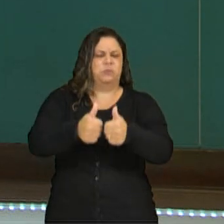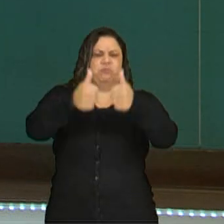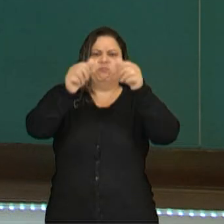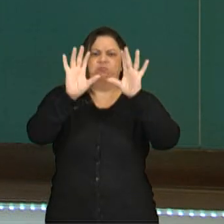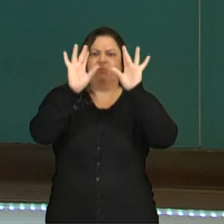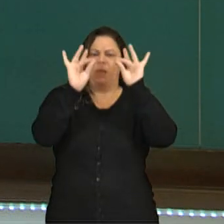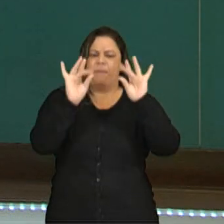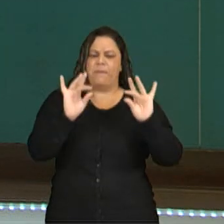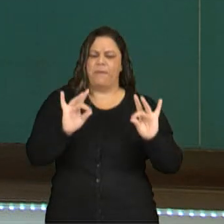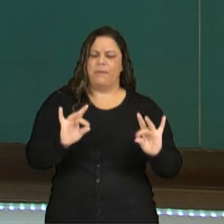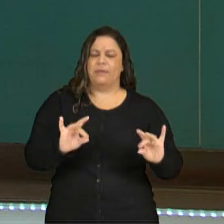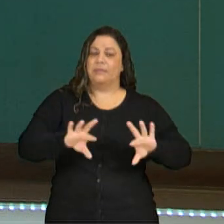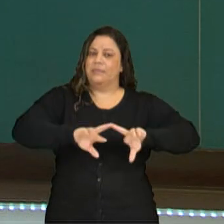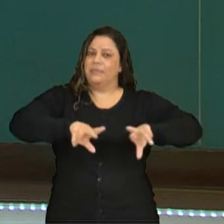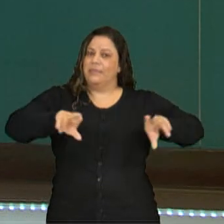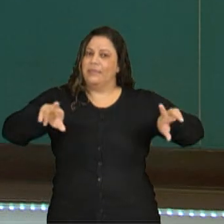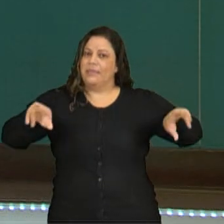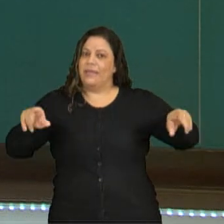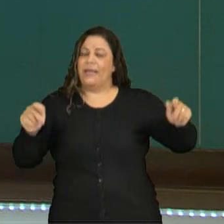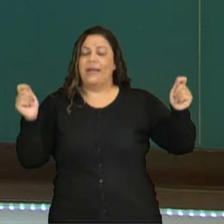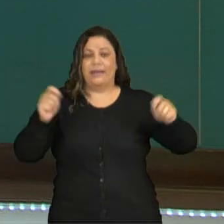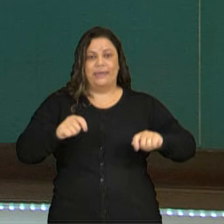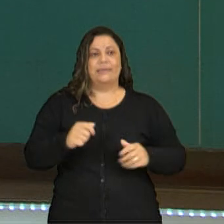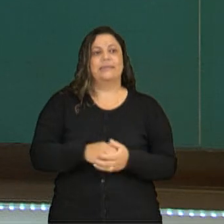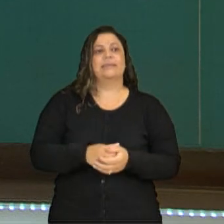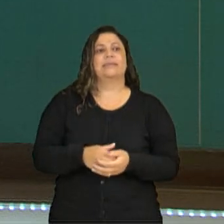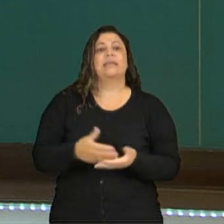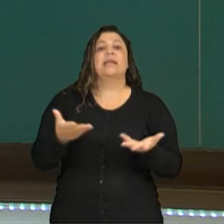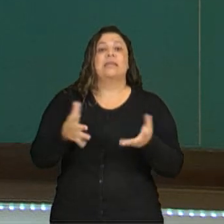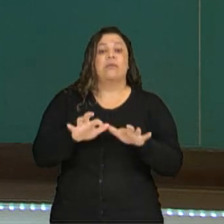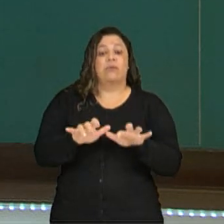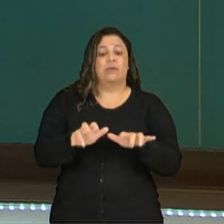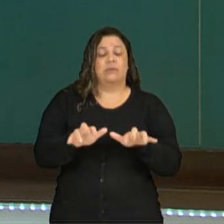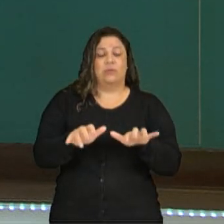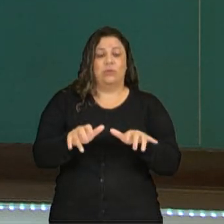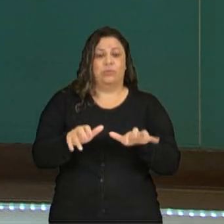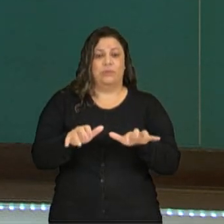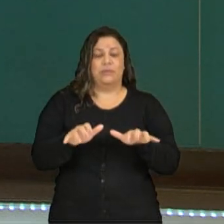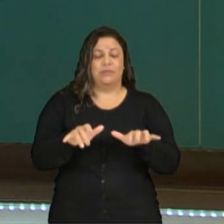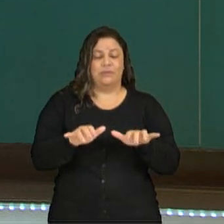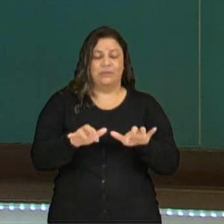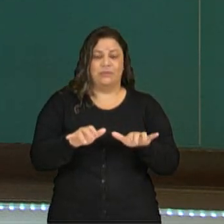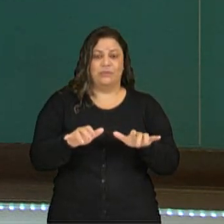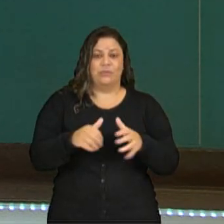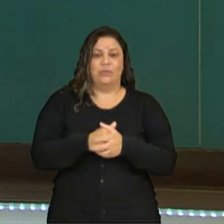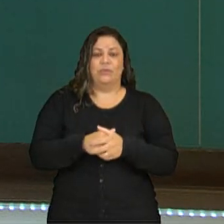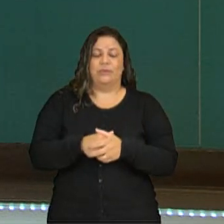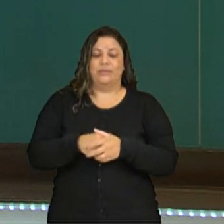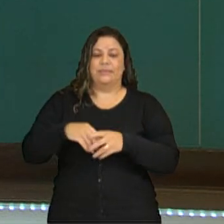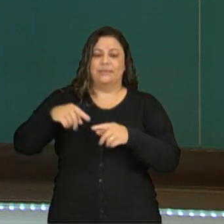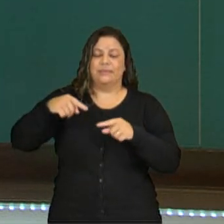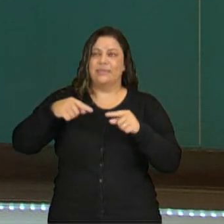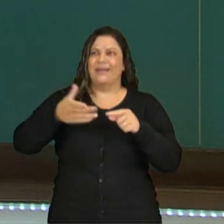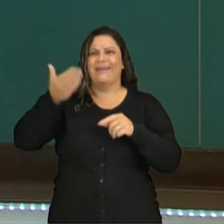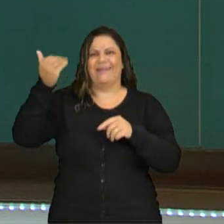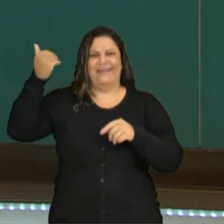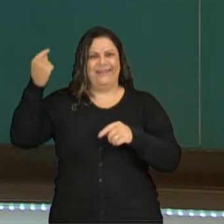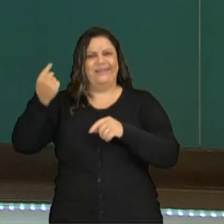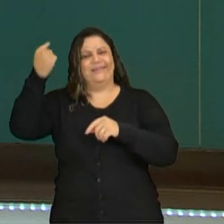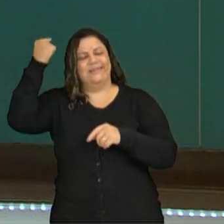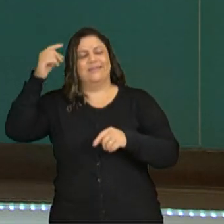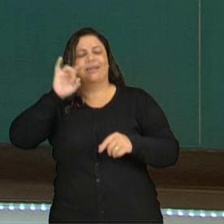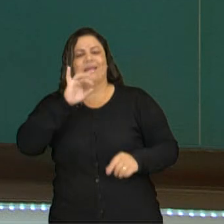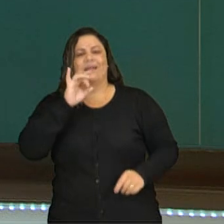imensa, né? Então eles são realmente computadores móveis. Então se antes o aparelho era só um